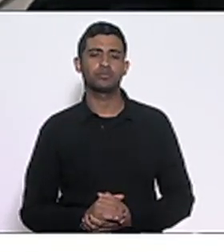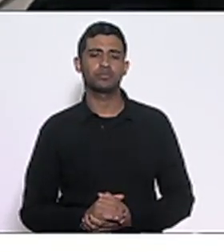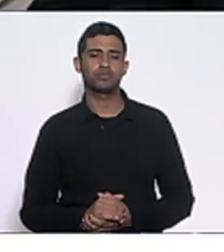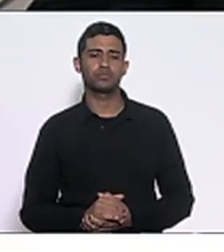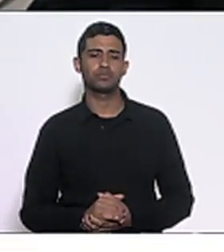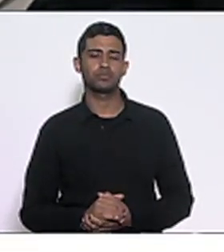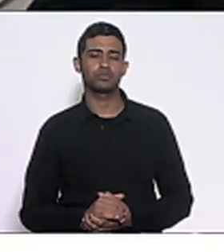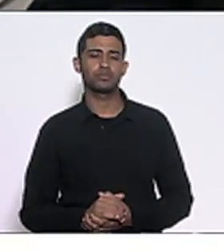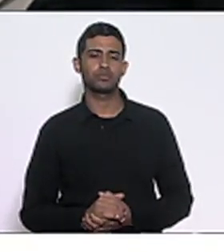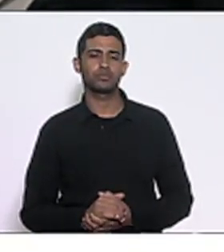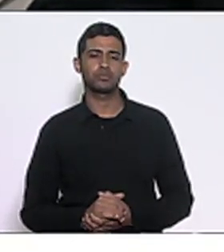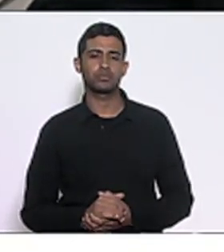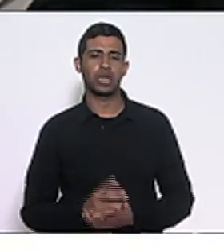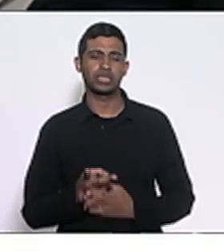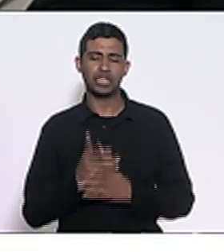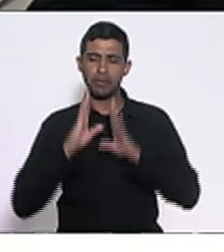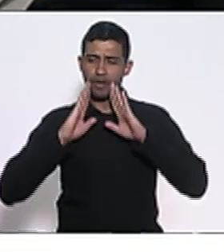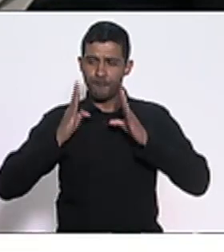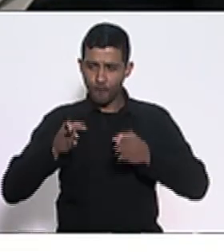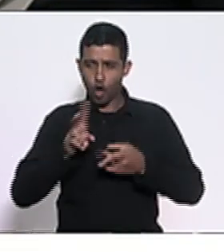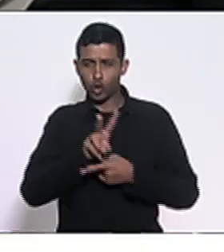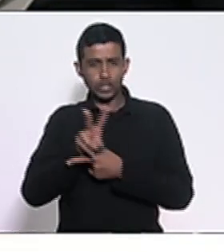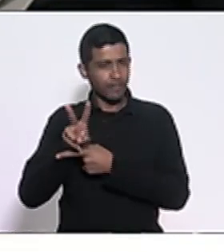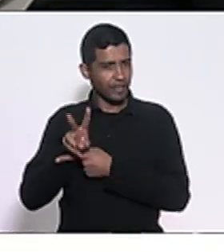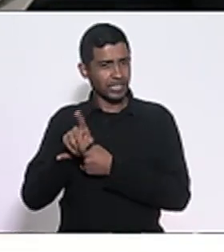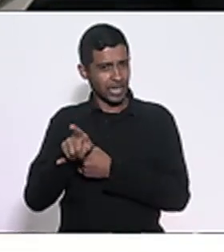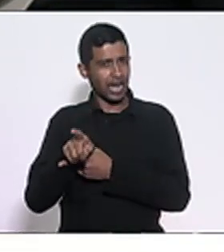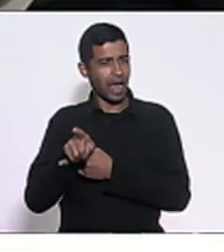essencialmente na defesa da informática pública.